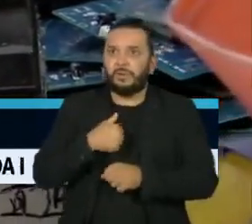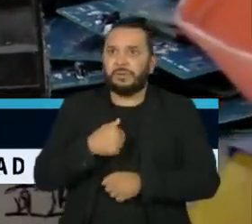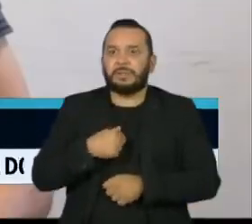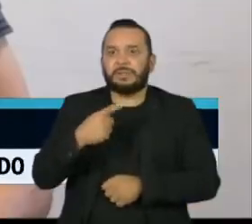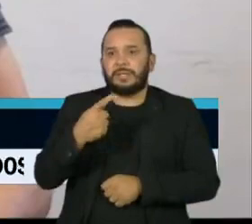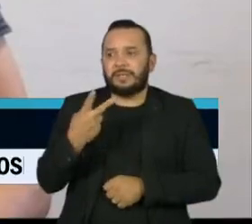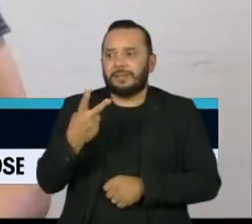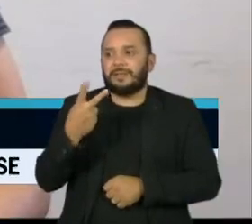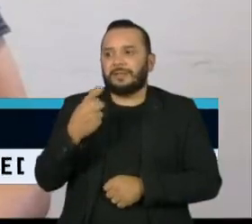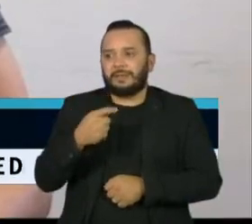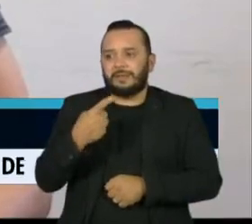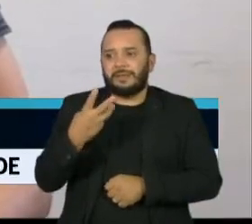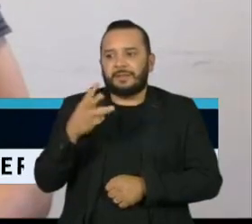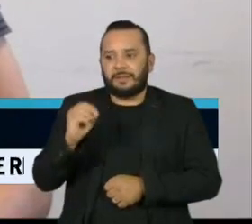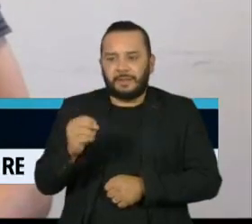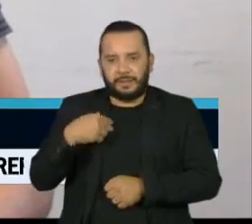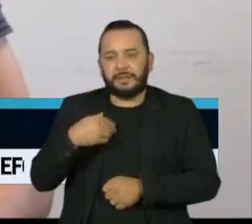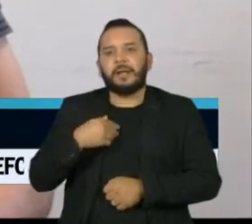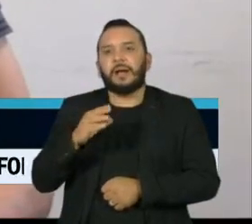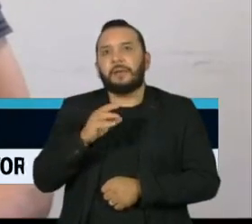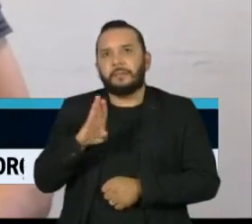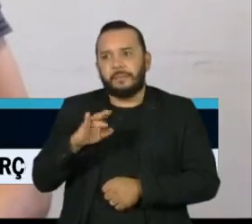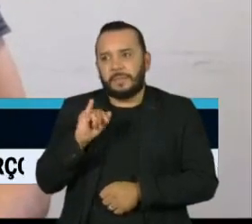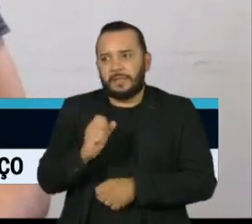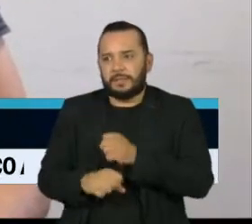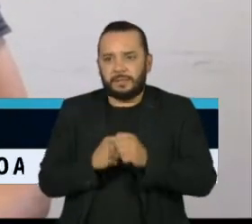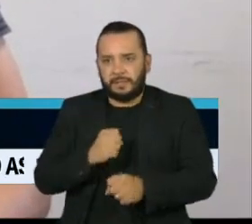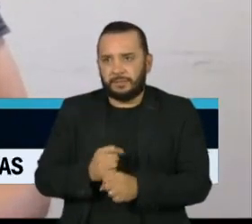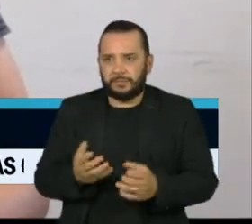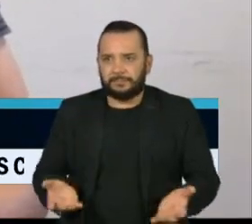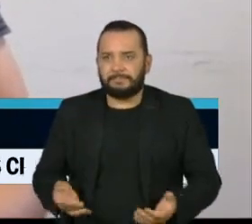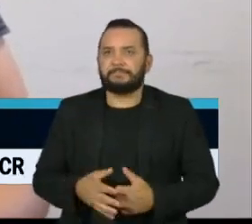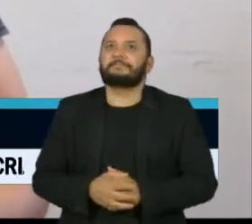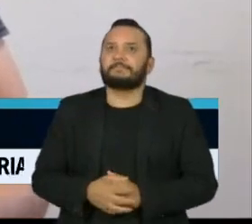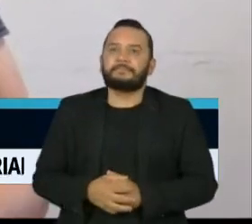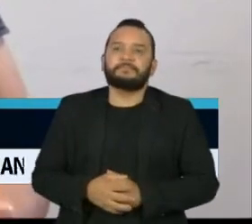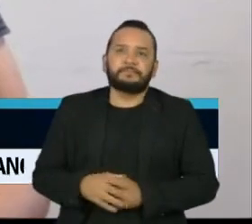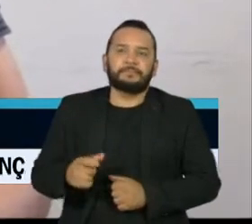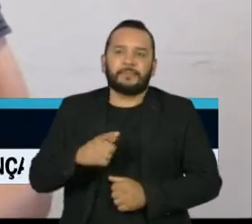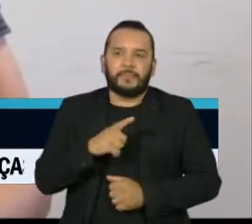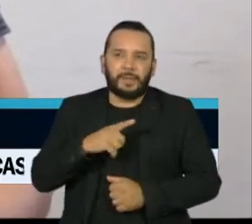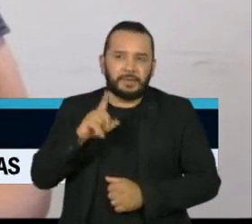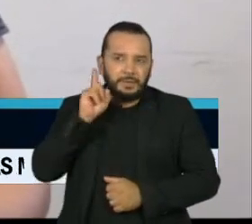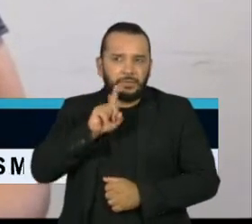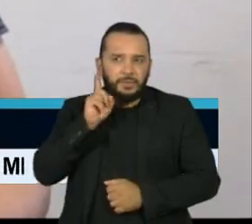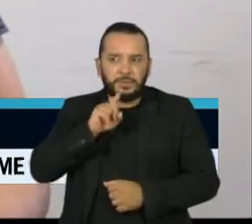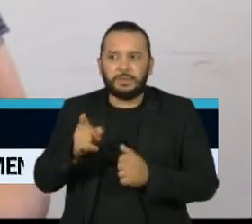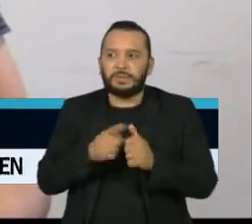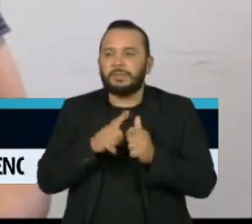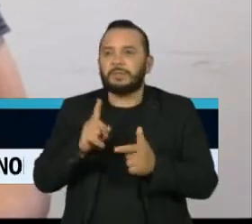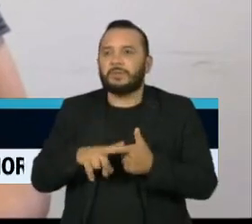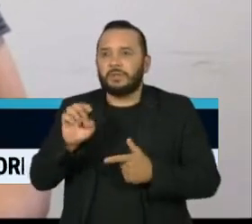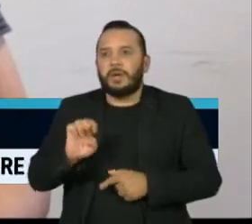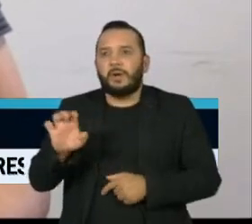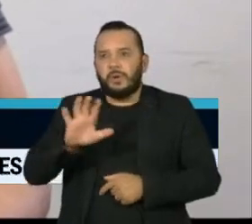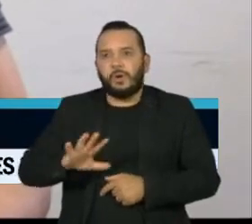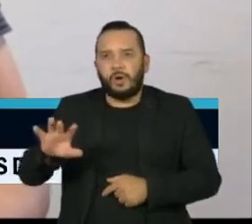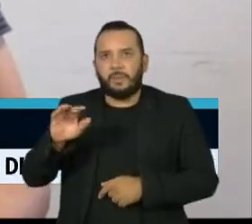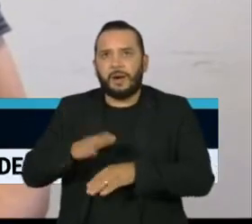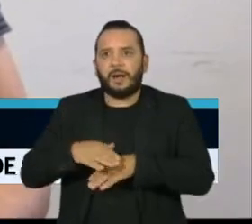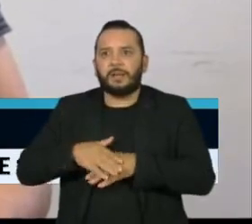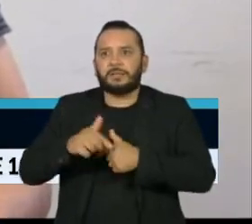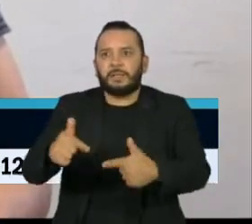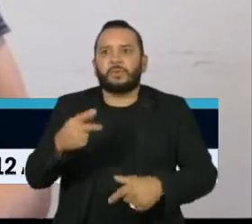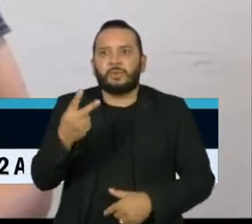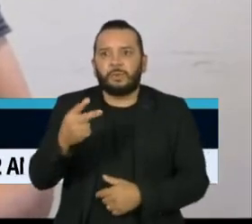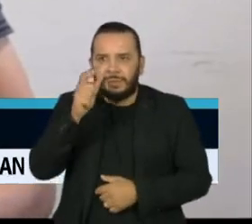este ano. Duas respostas interessantes, né, que as empresas de Estados Unidos e da Europa principalmente estão buscando dar é